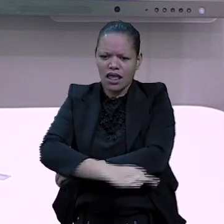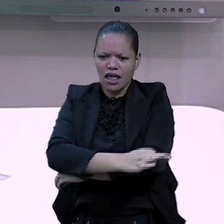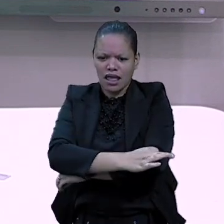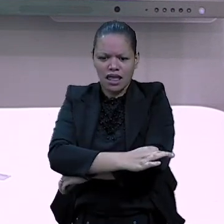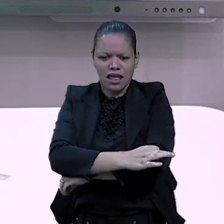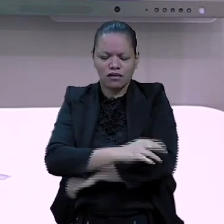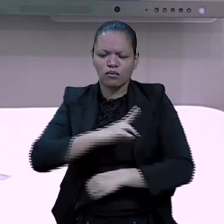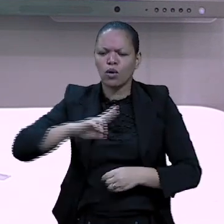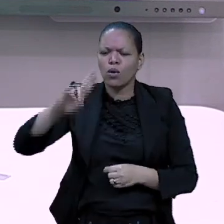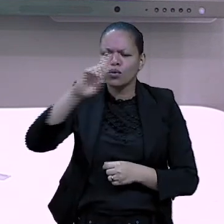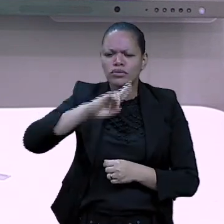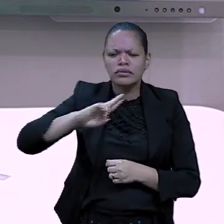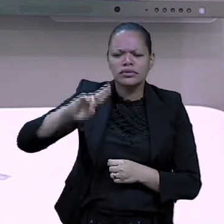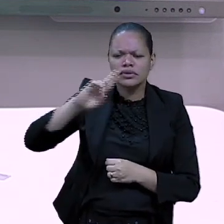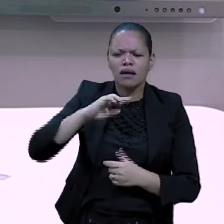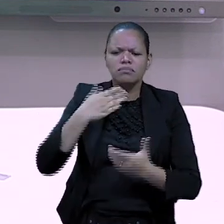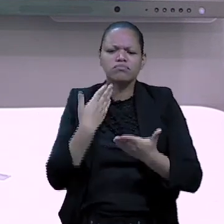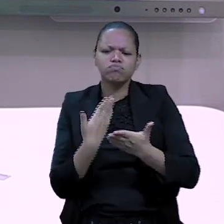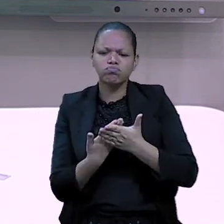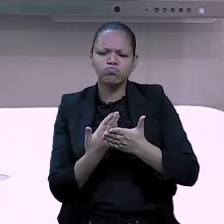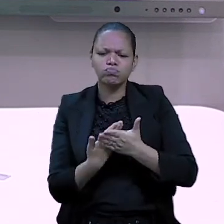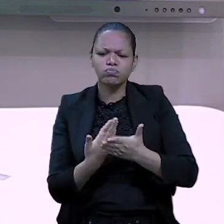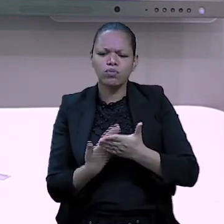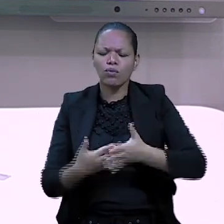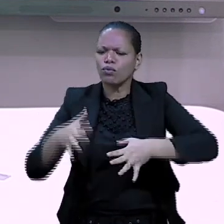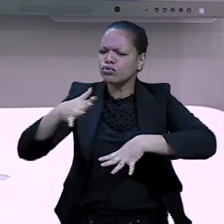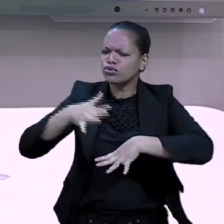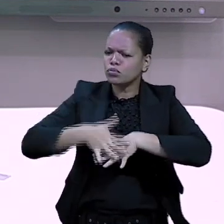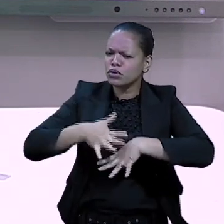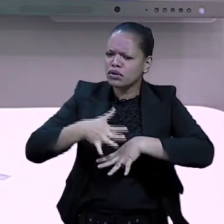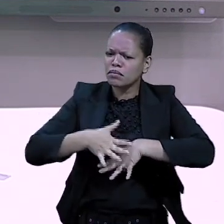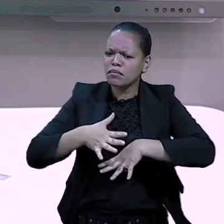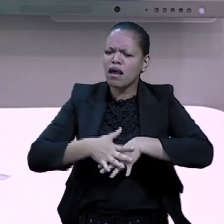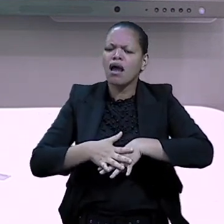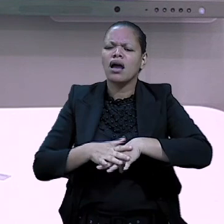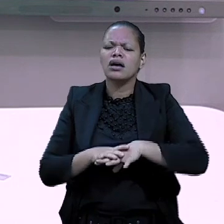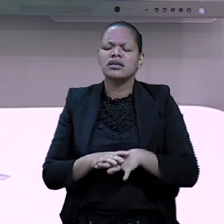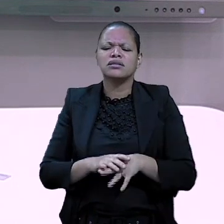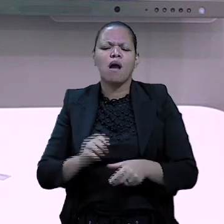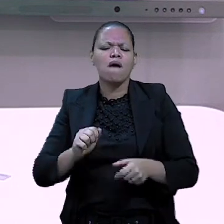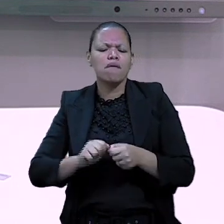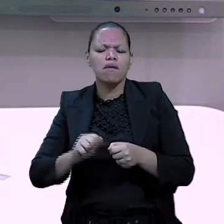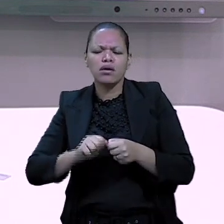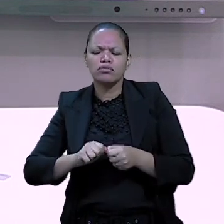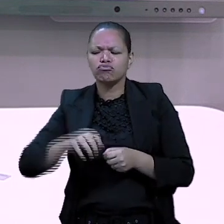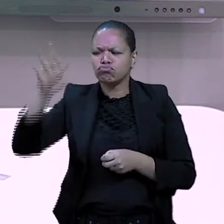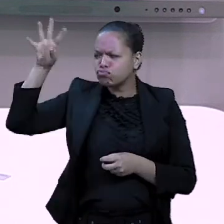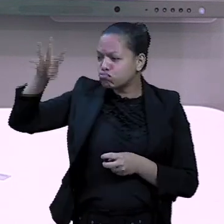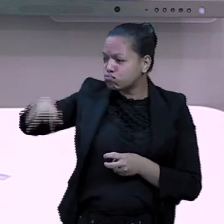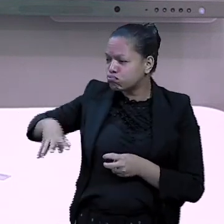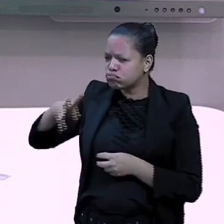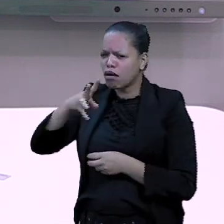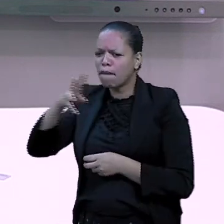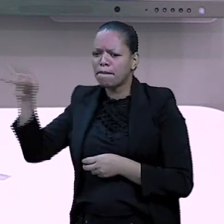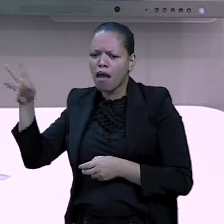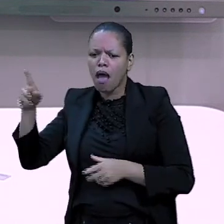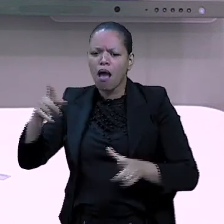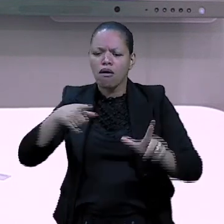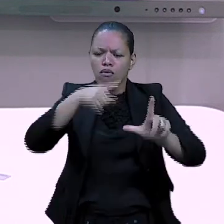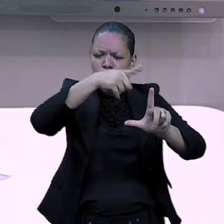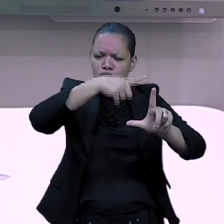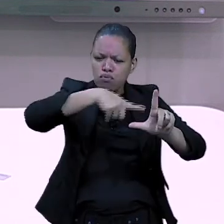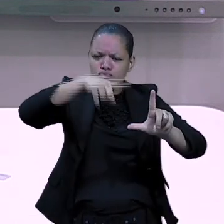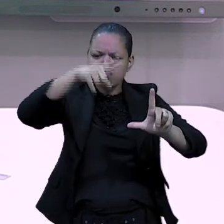régua, porque você consegue fazer direitinho um gráfico, uma tabela, você consegue medir os centímetros de algum objeto que a